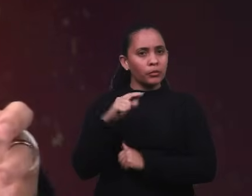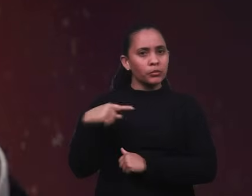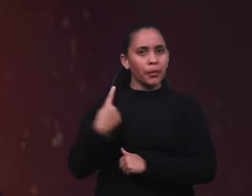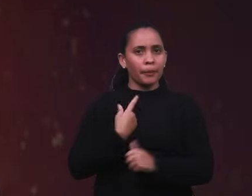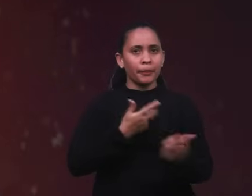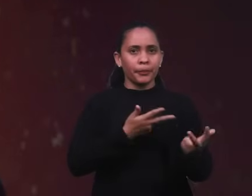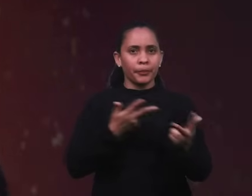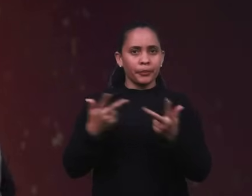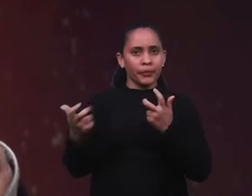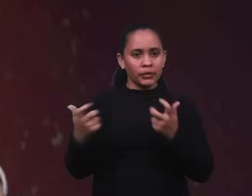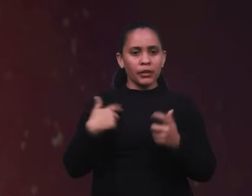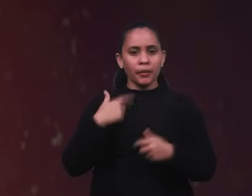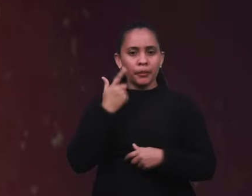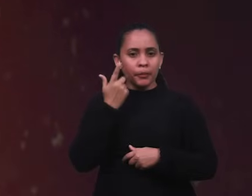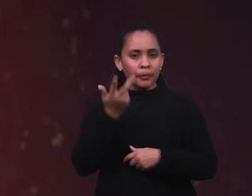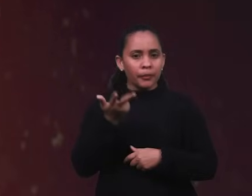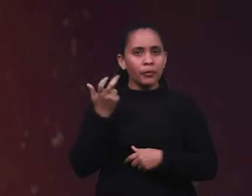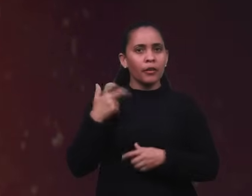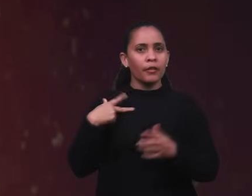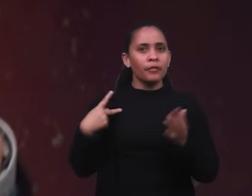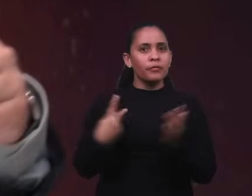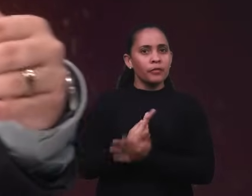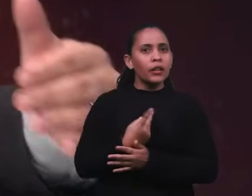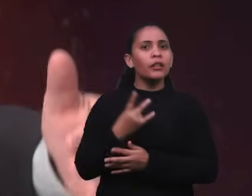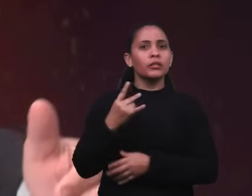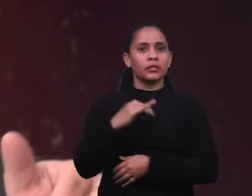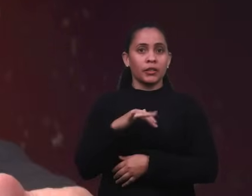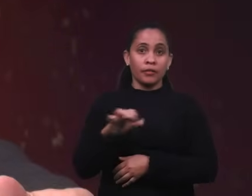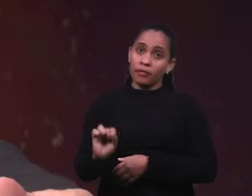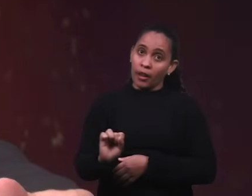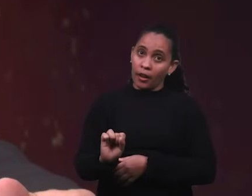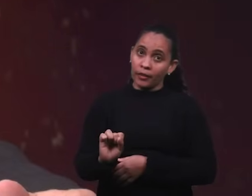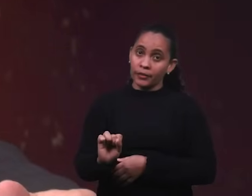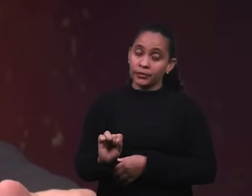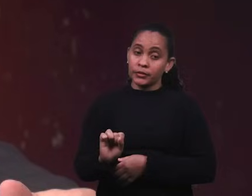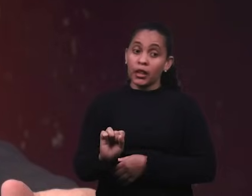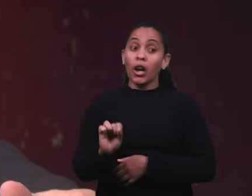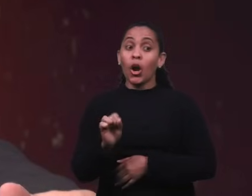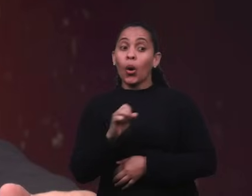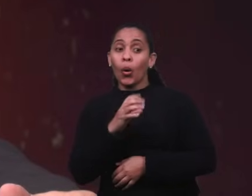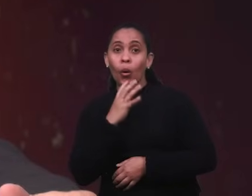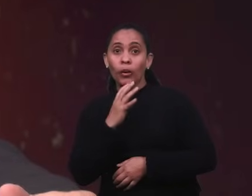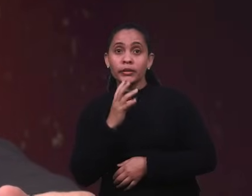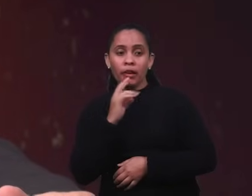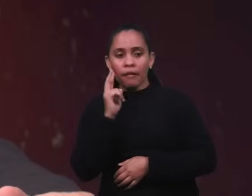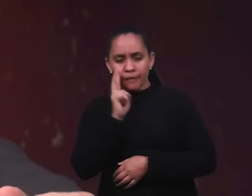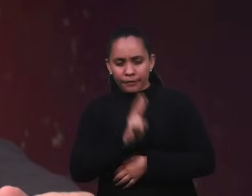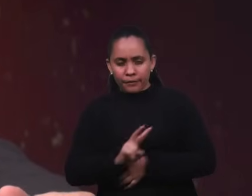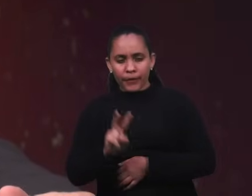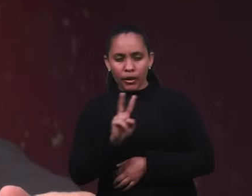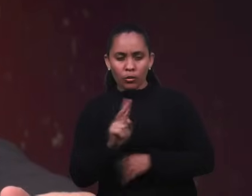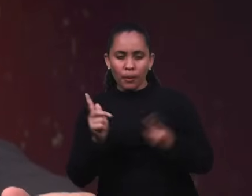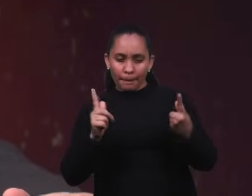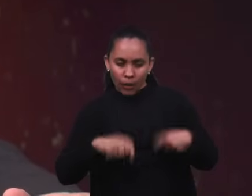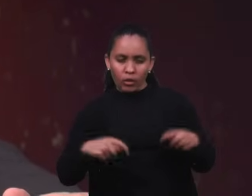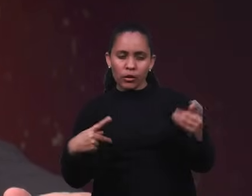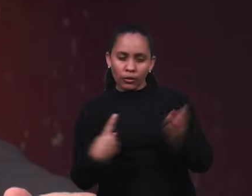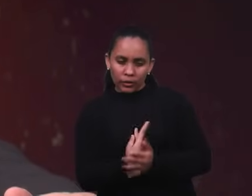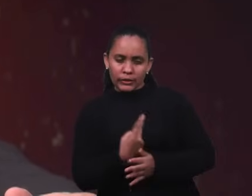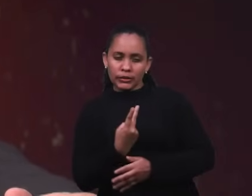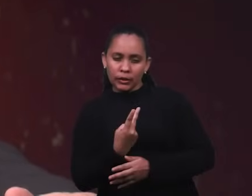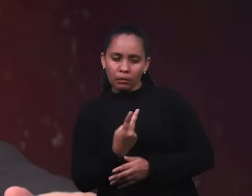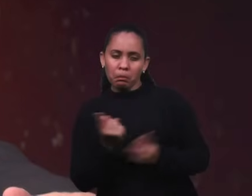Você consegue projetar aquilo que vai acontecer daqui a pouco. Isso é projeção, eu consigo visualizar uma probabilidade daquilo